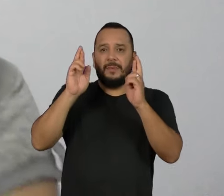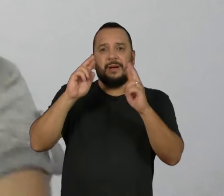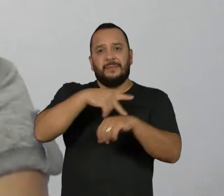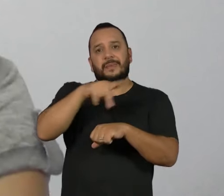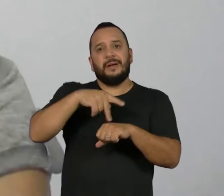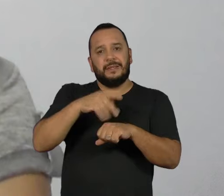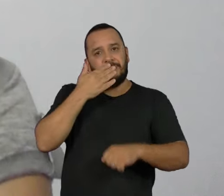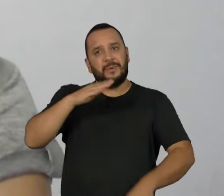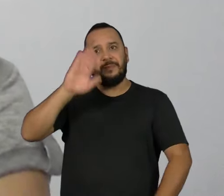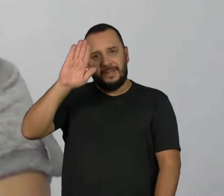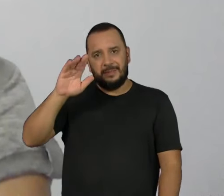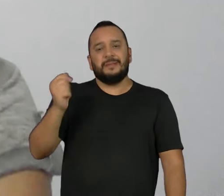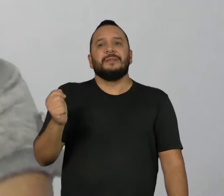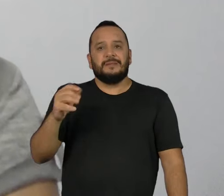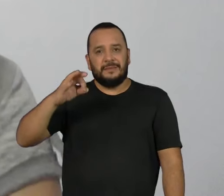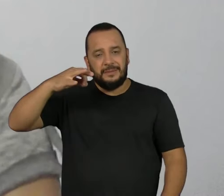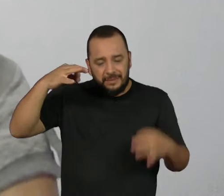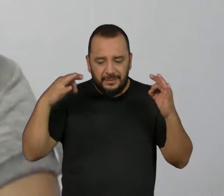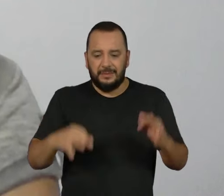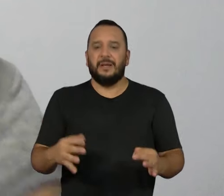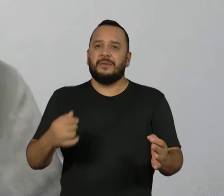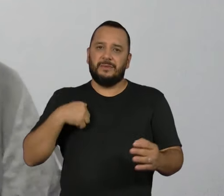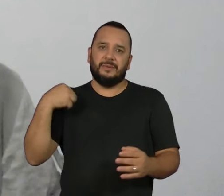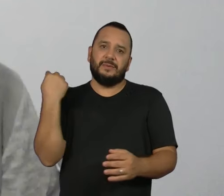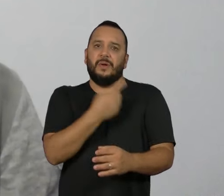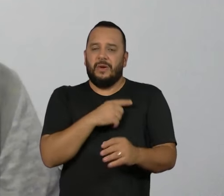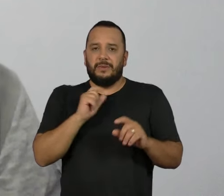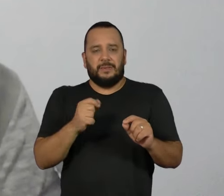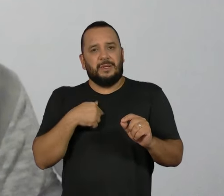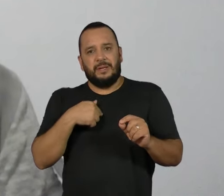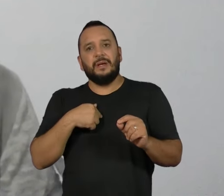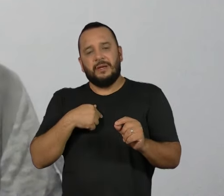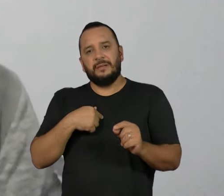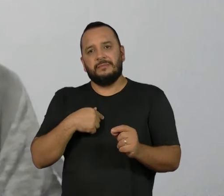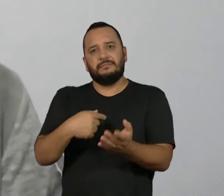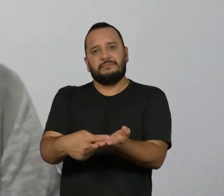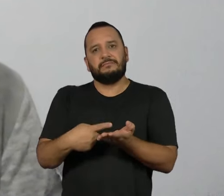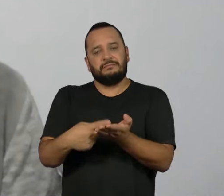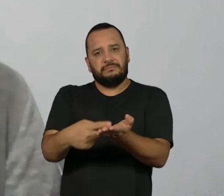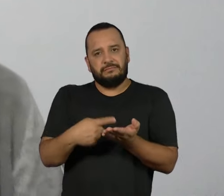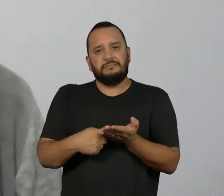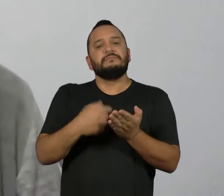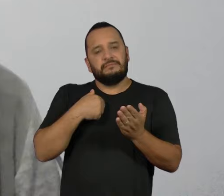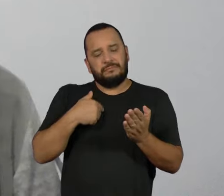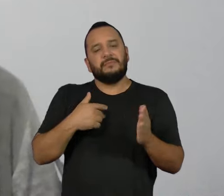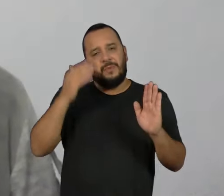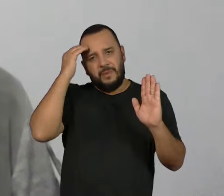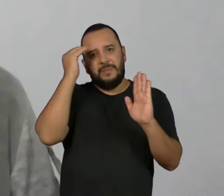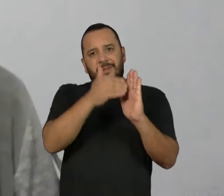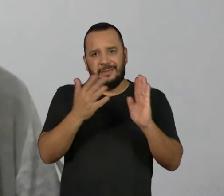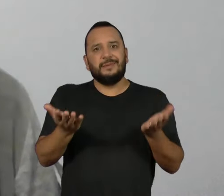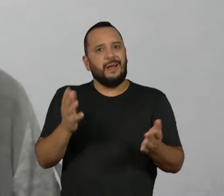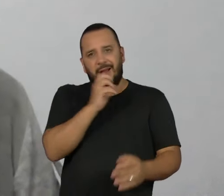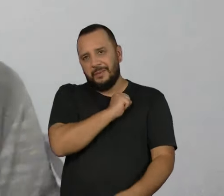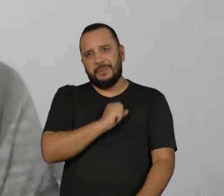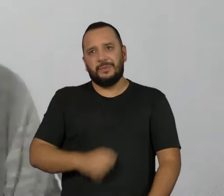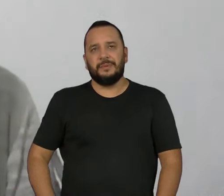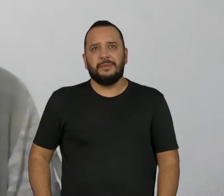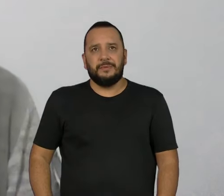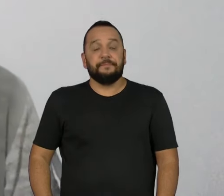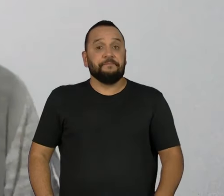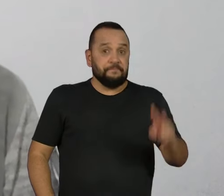reforçadas e aumentadas, para que a gente possa já cumprir com a convenção, cumprir com o marco da biodiversidade rapidamente. Só